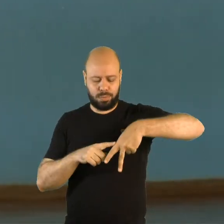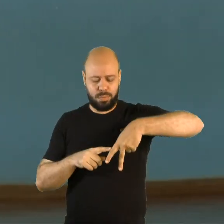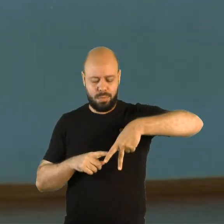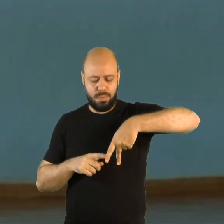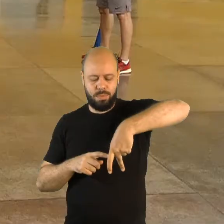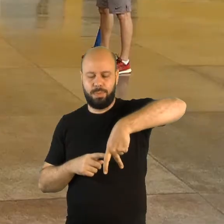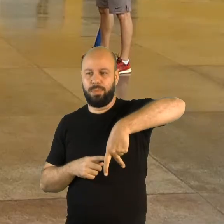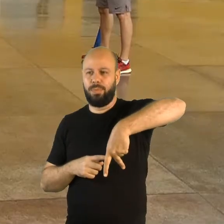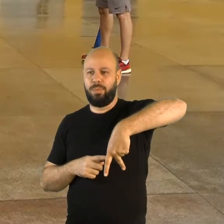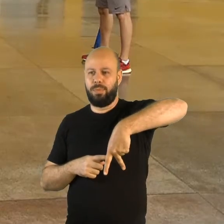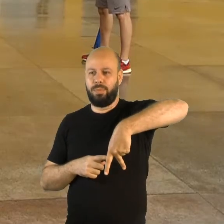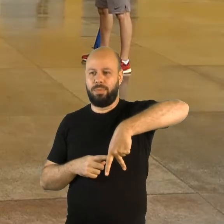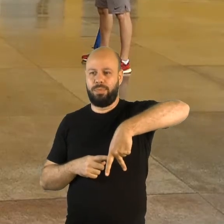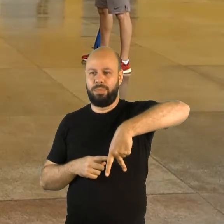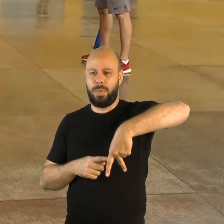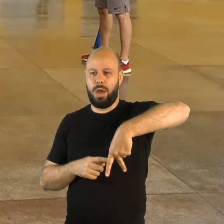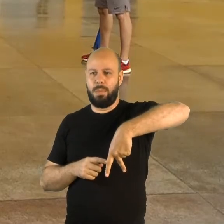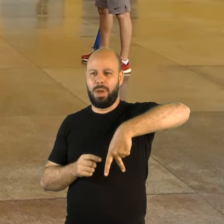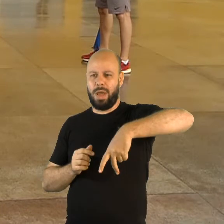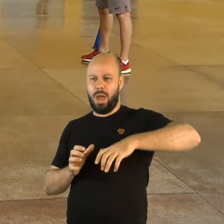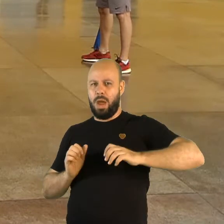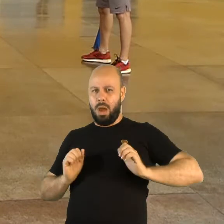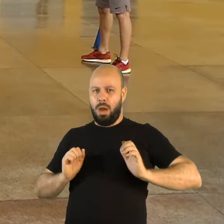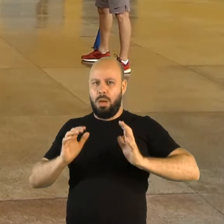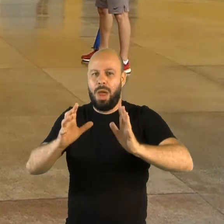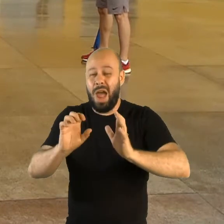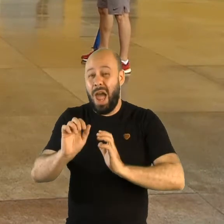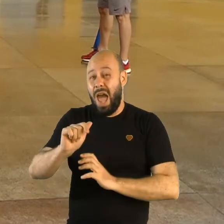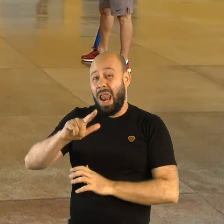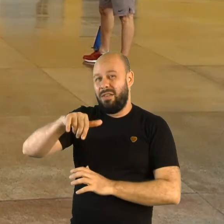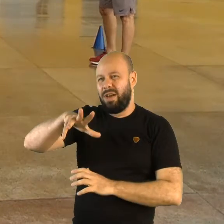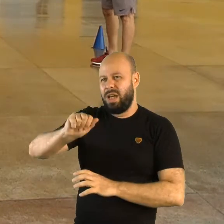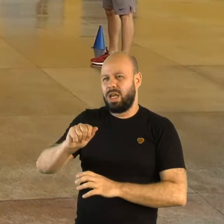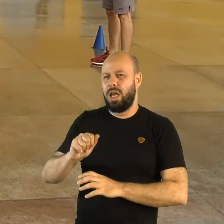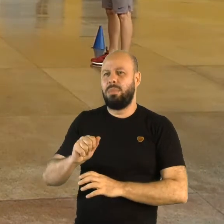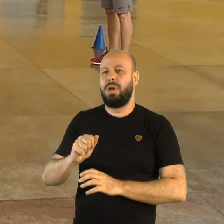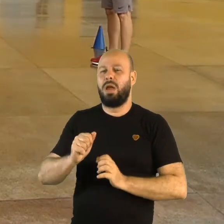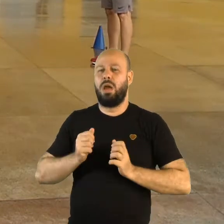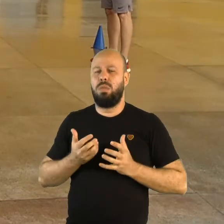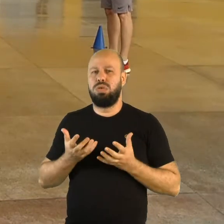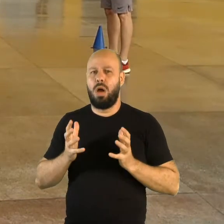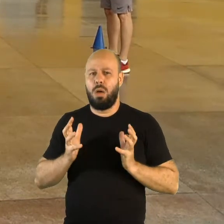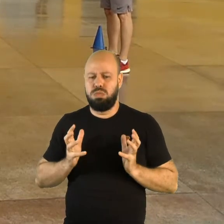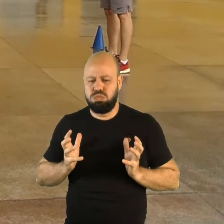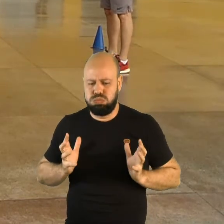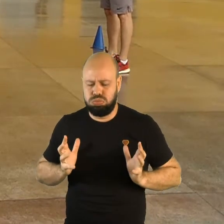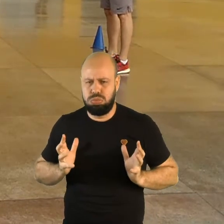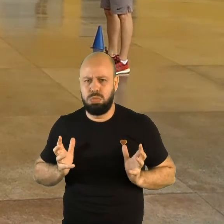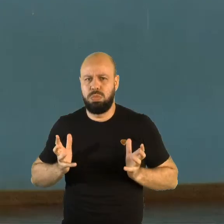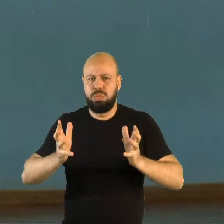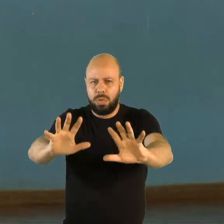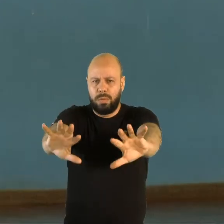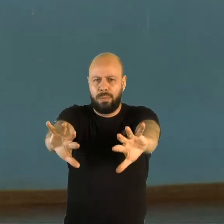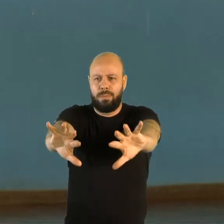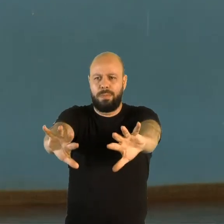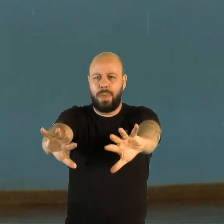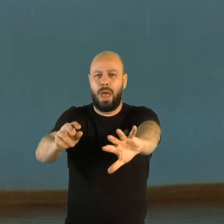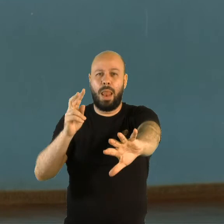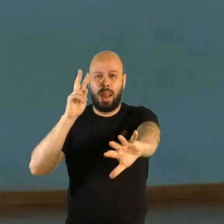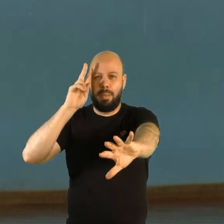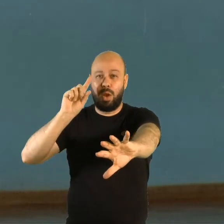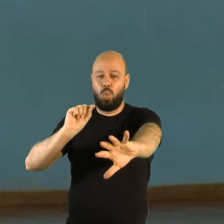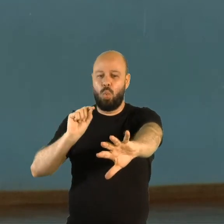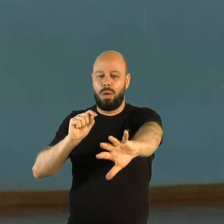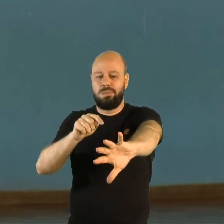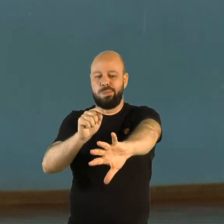perninha na frente para dar alavanca e nós finalizarmos Esse passo e lembrando que quando eu finalizo esse